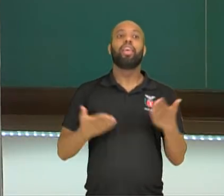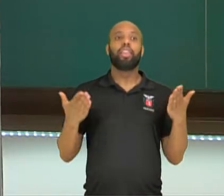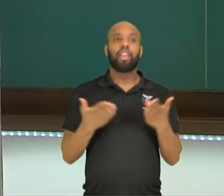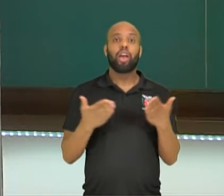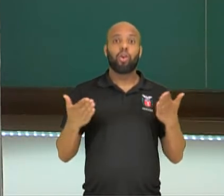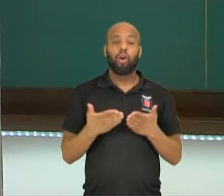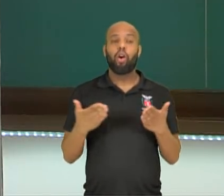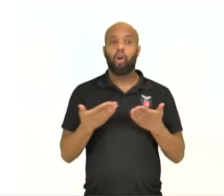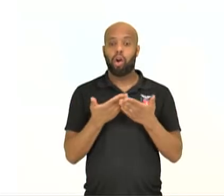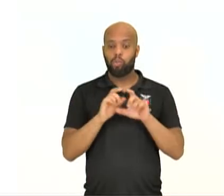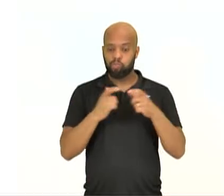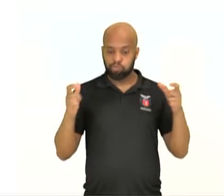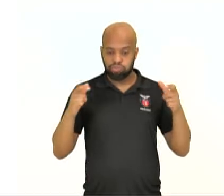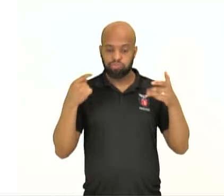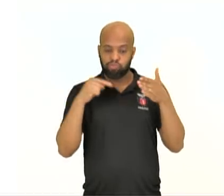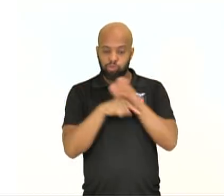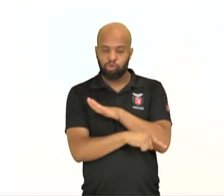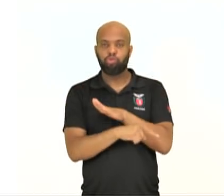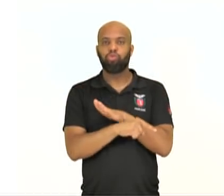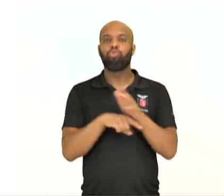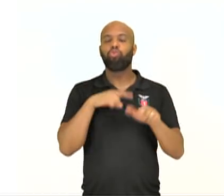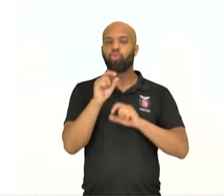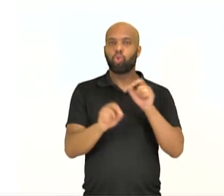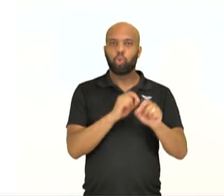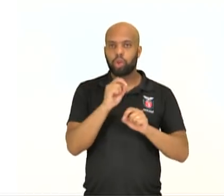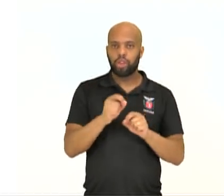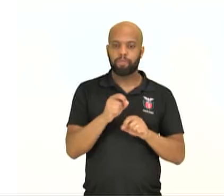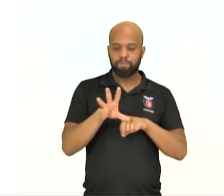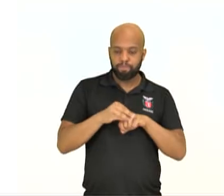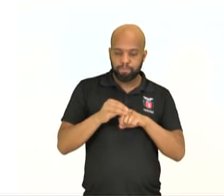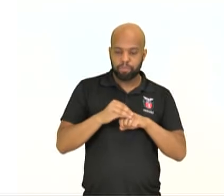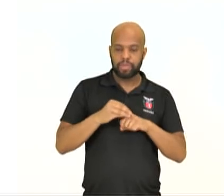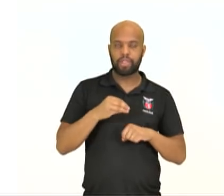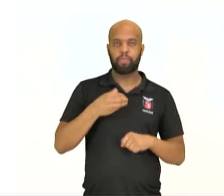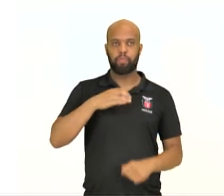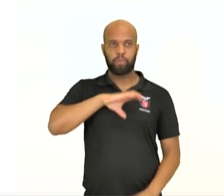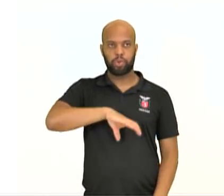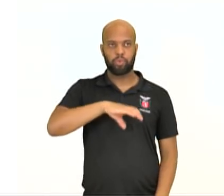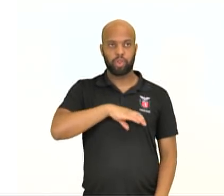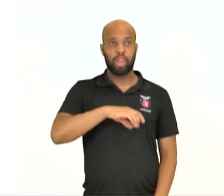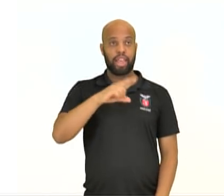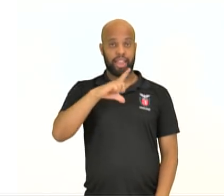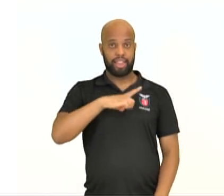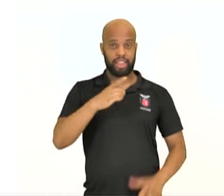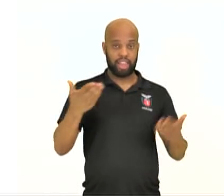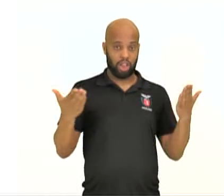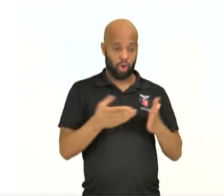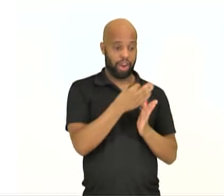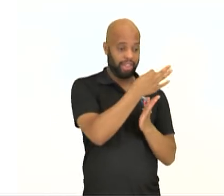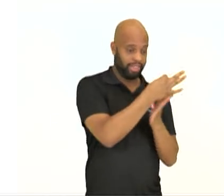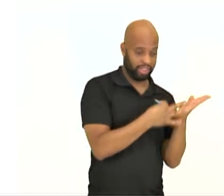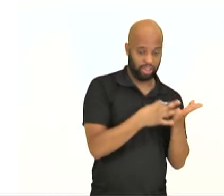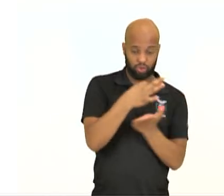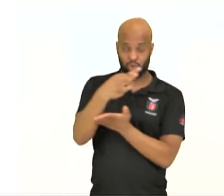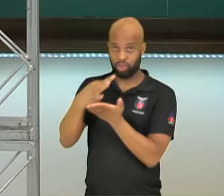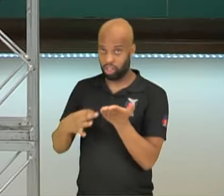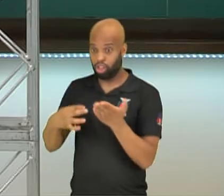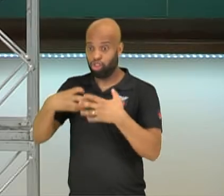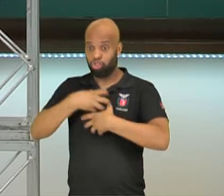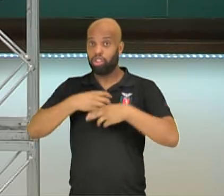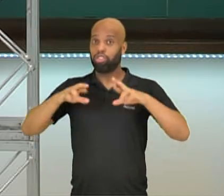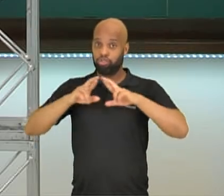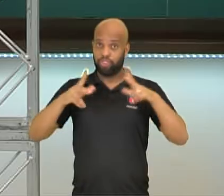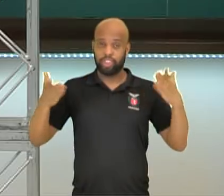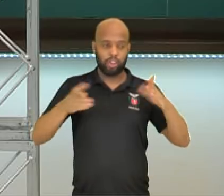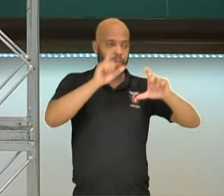Ampliando o nosso conhecimento dentro da língua portuguesa. Diferença entre texto em prosa e texto em verso, que seria